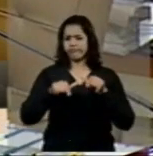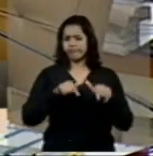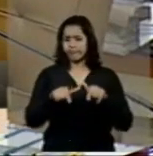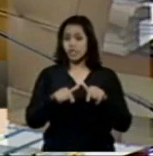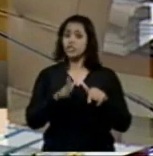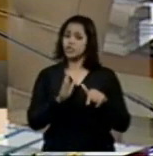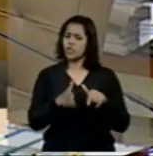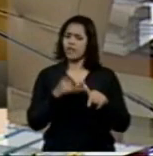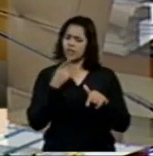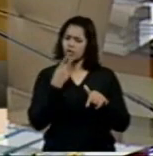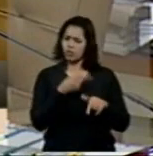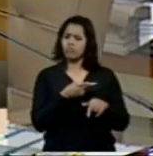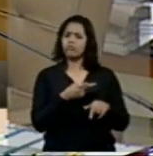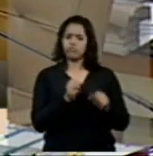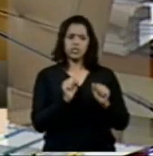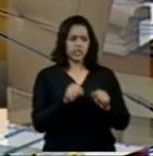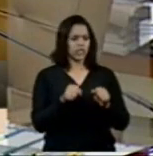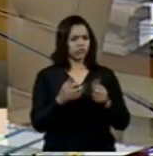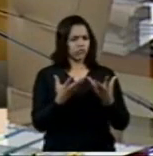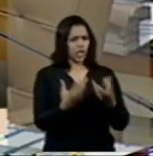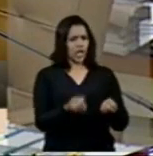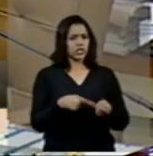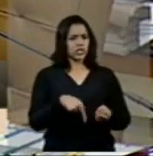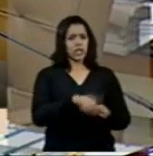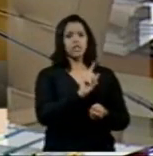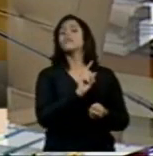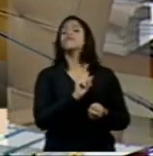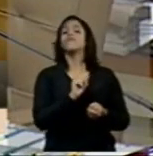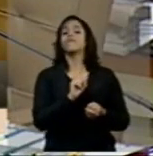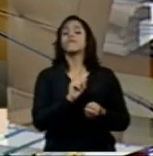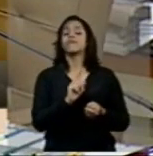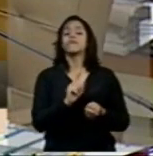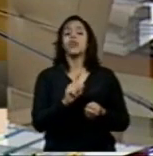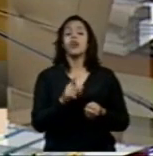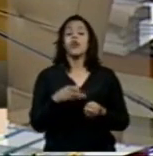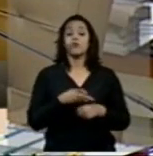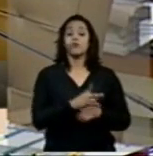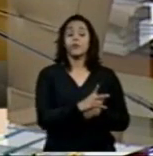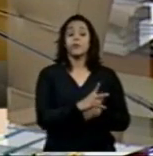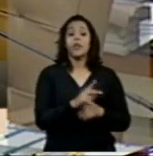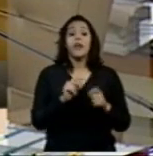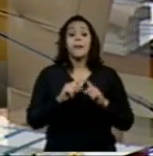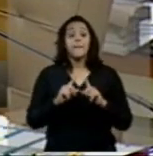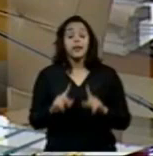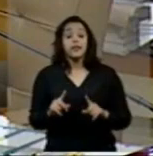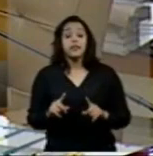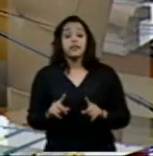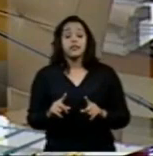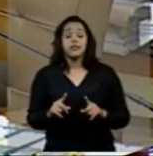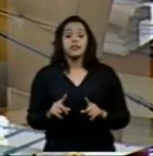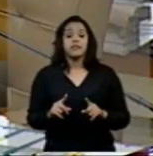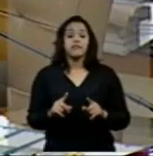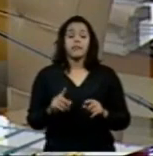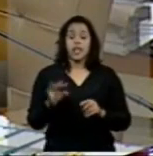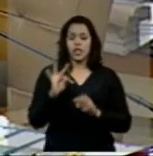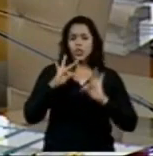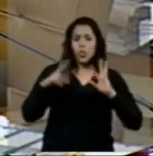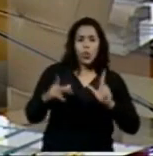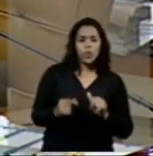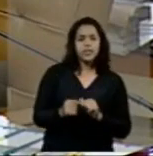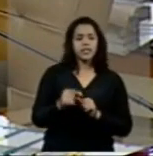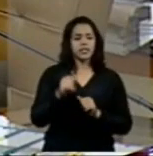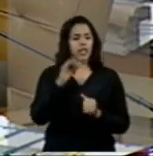julgou procedente, né? Emitiu um juízo de procedência da ação. Então, basicamente, as teses que